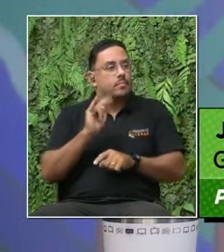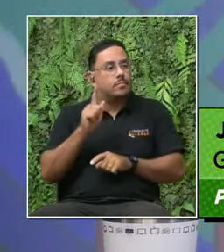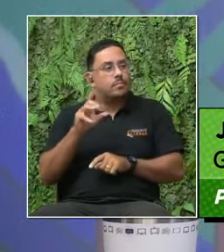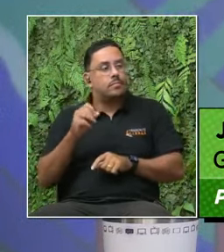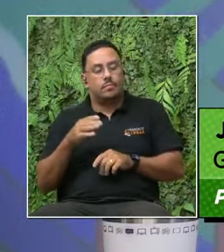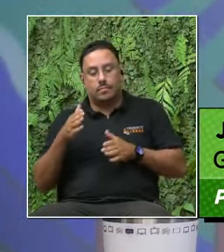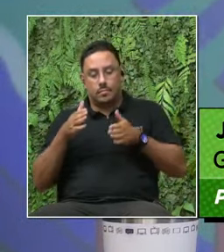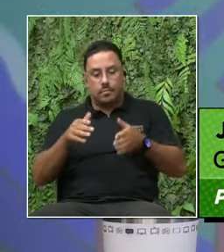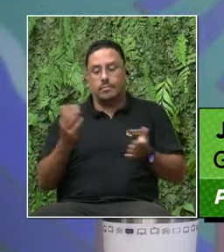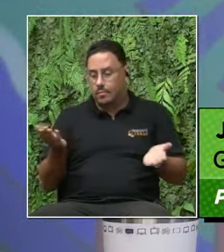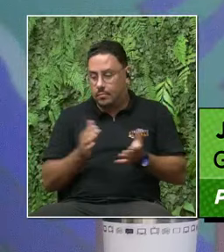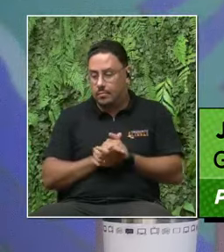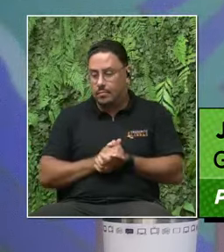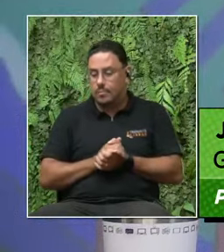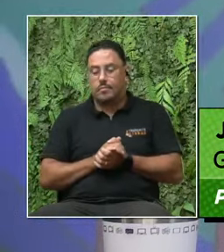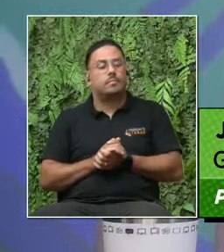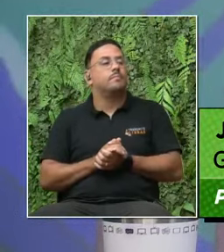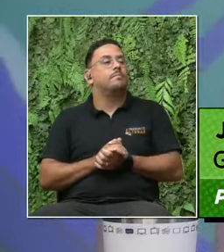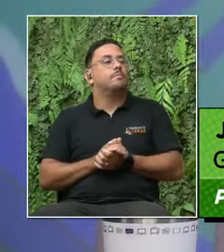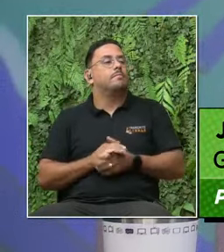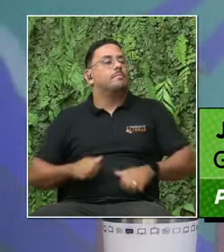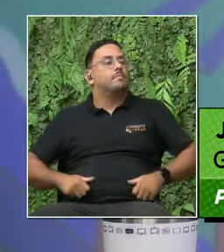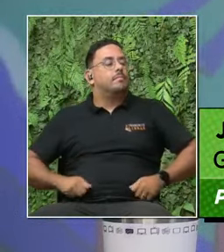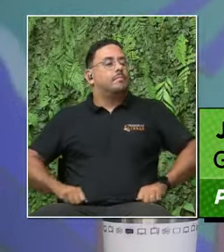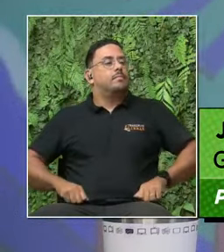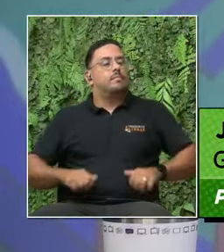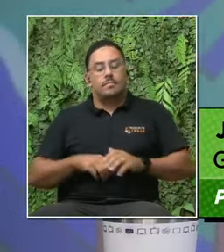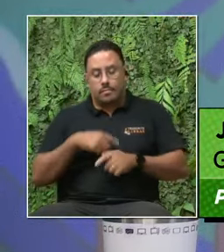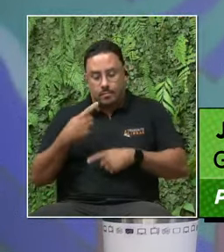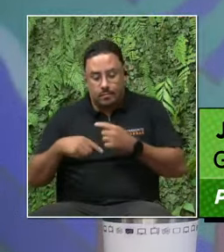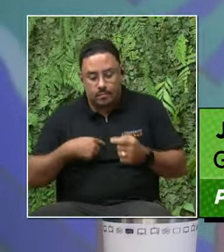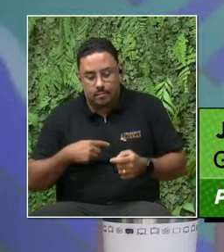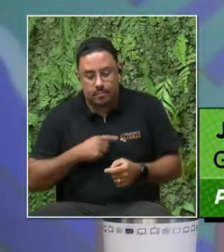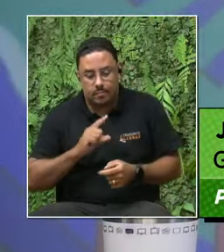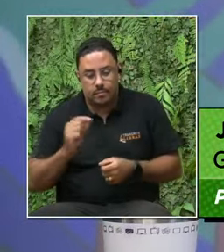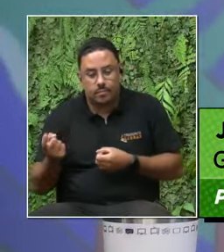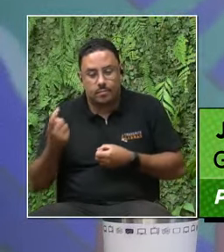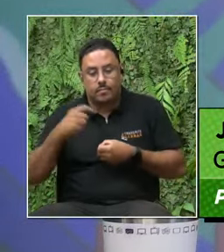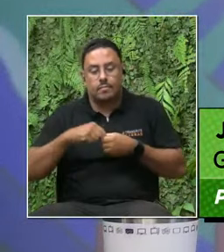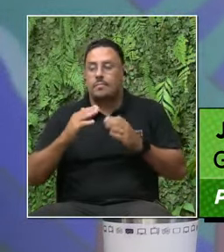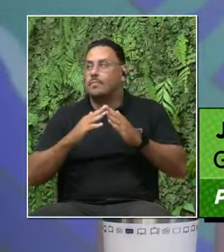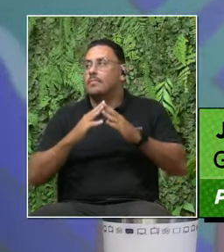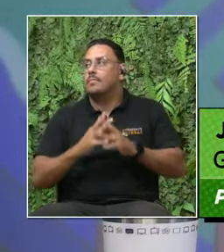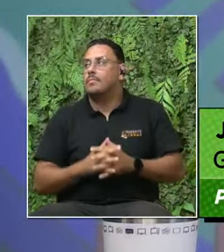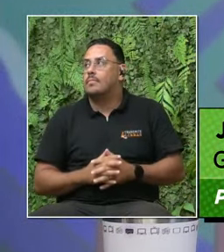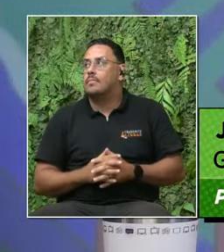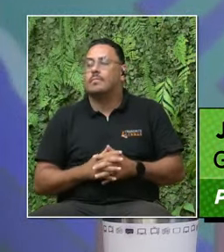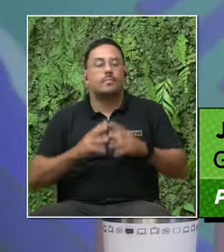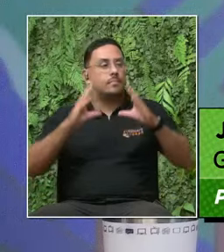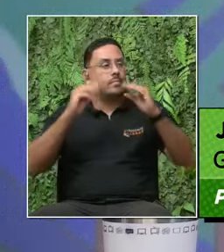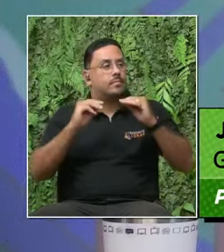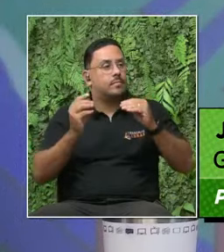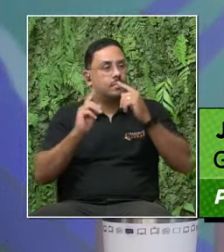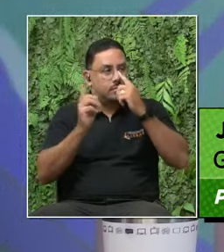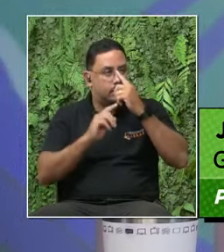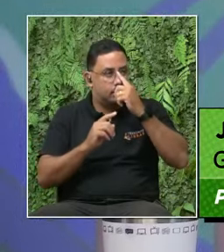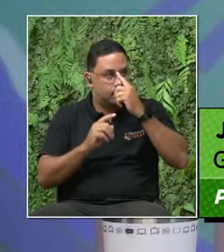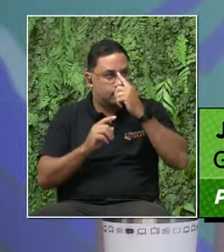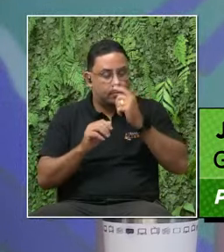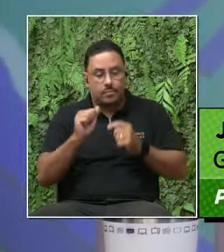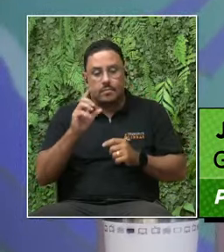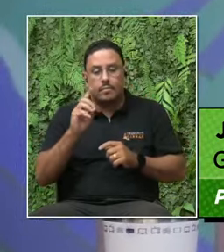não tô aqui tô aqui né vai P daqui a pouco eu vou tá lá em casa já u não não desliga não que daqui a pouco